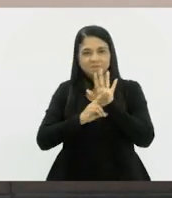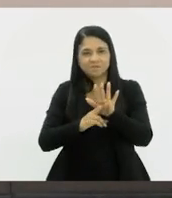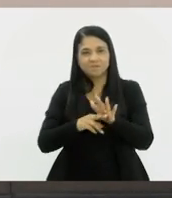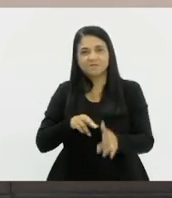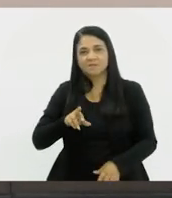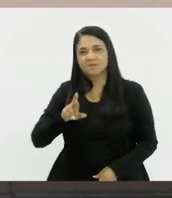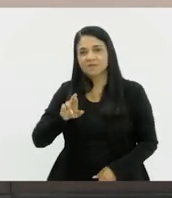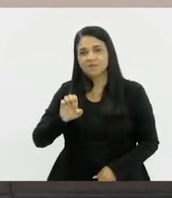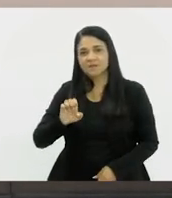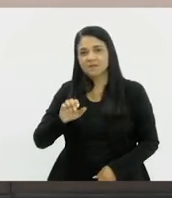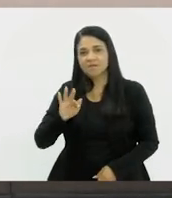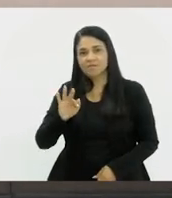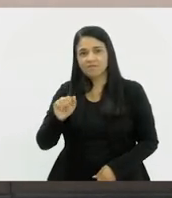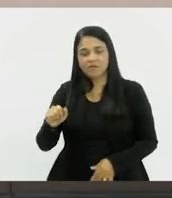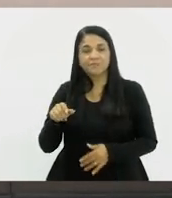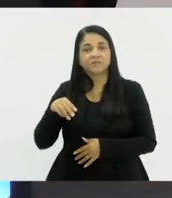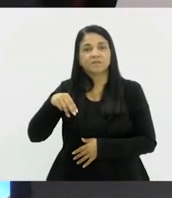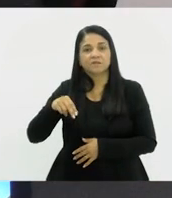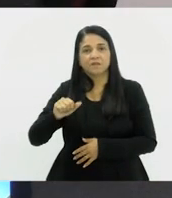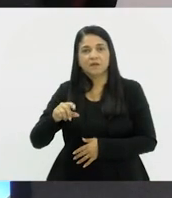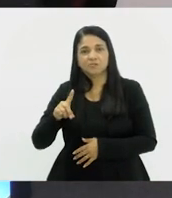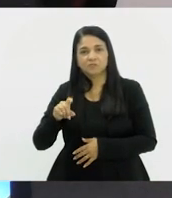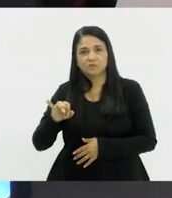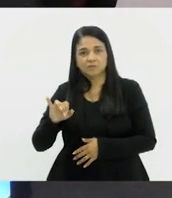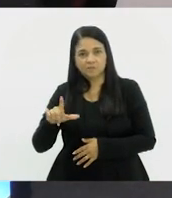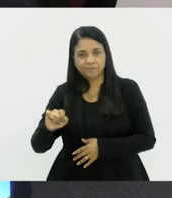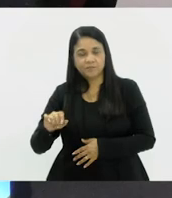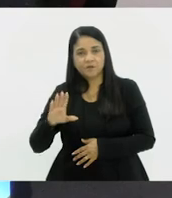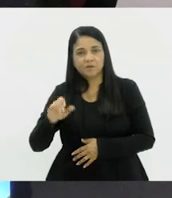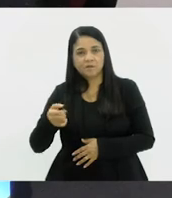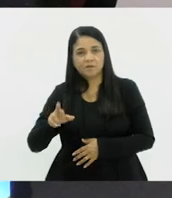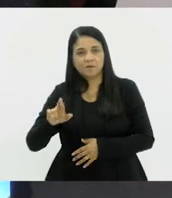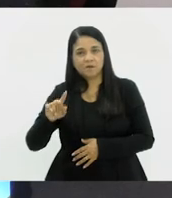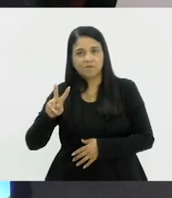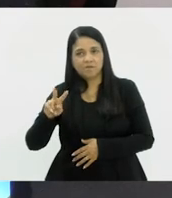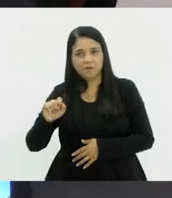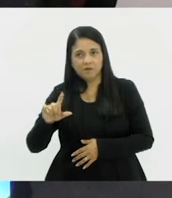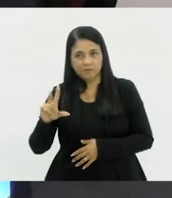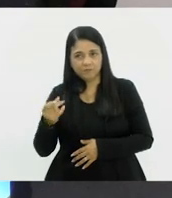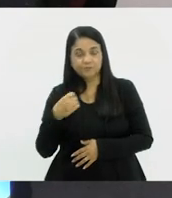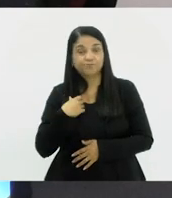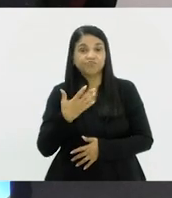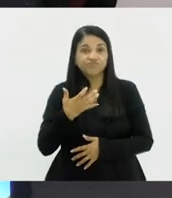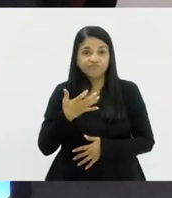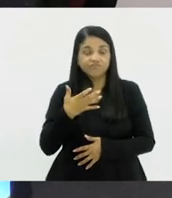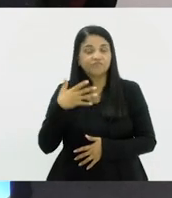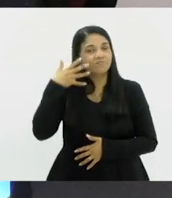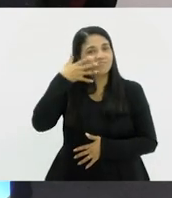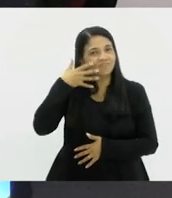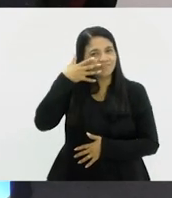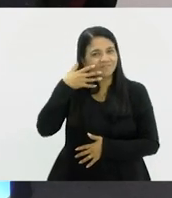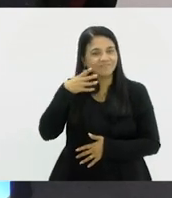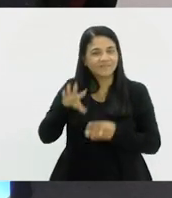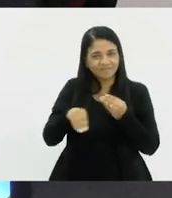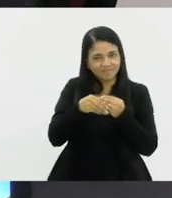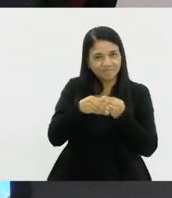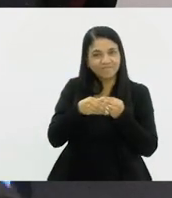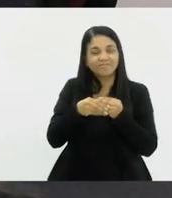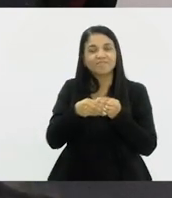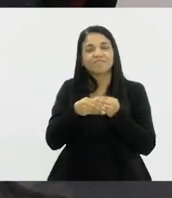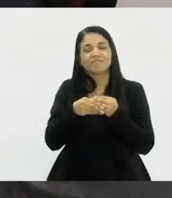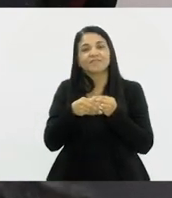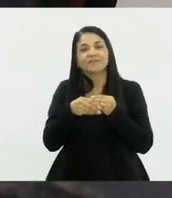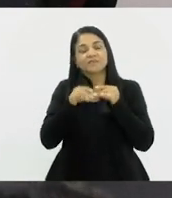renfa a Nádia Carvalho oi oi oi então não na verdade eu queria fazer um comentário porque eu acho que é importante